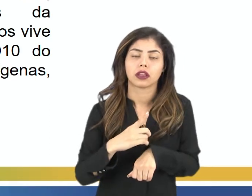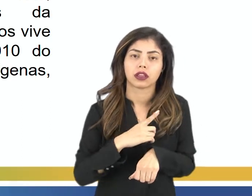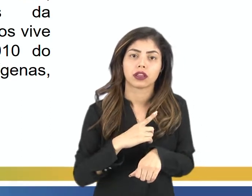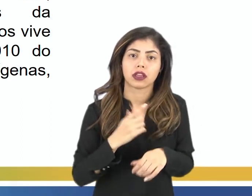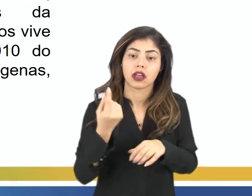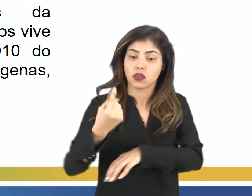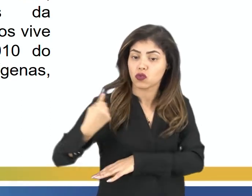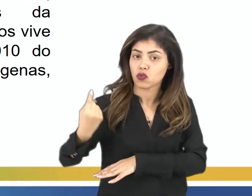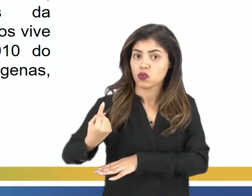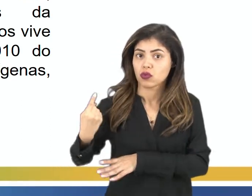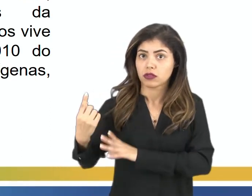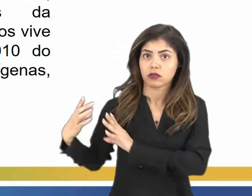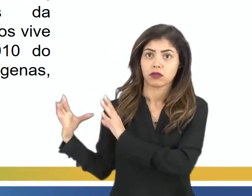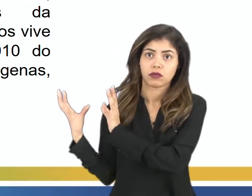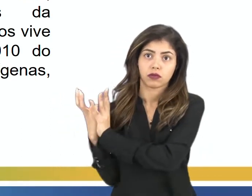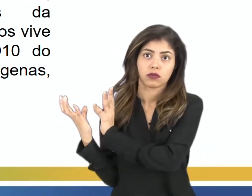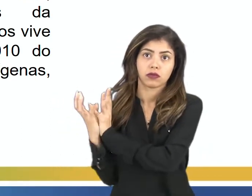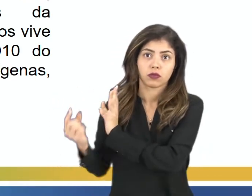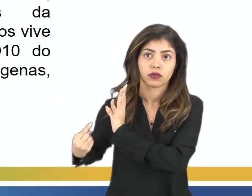são isoladas,